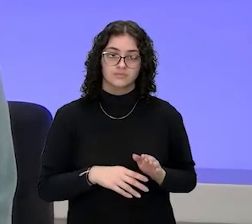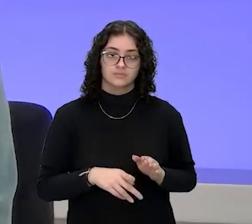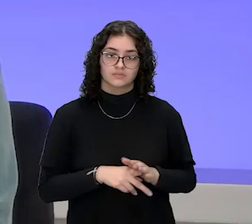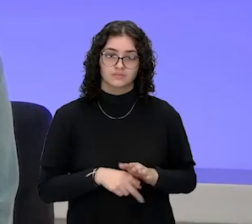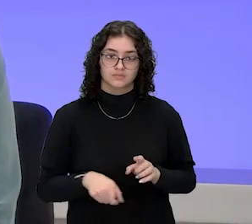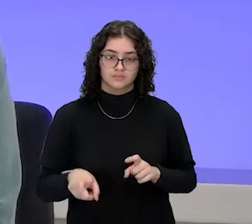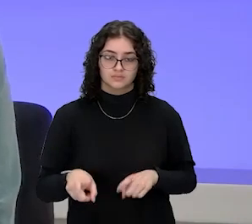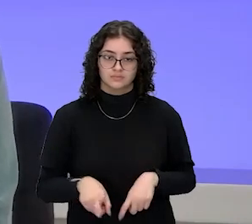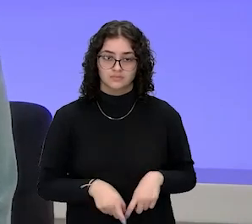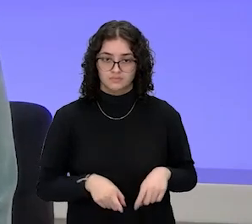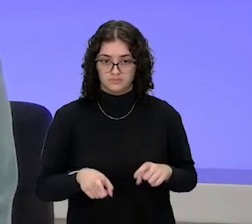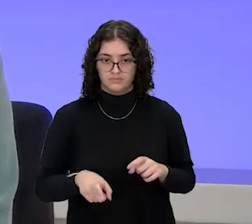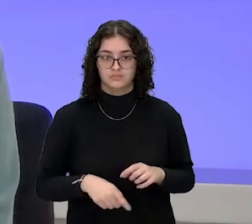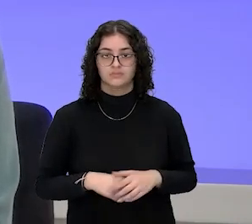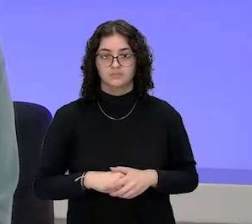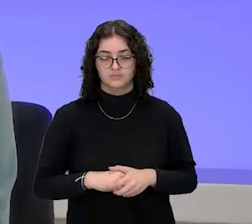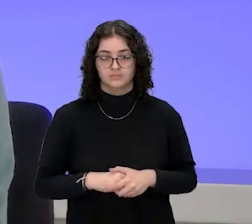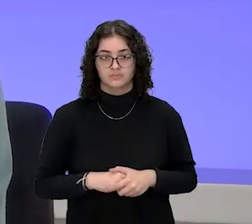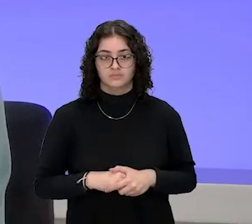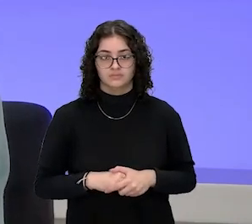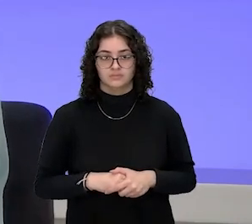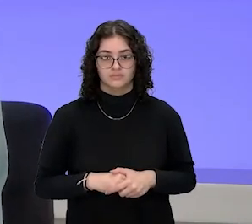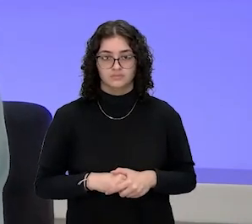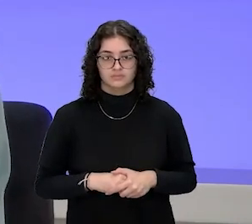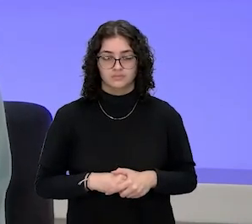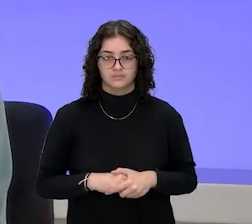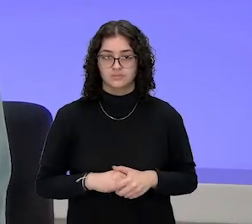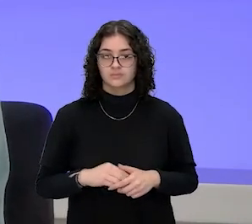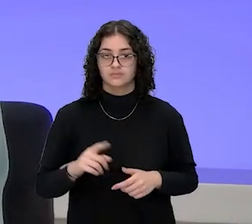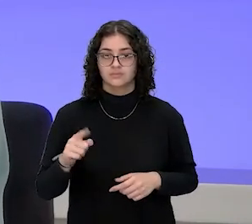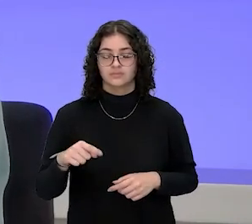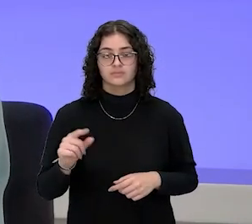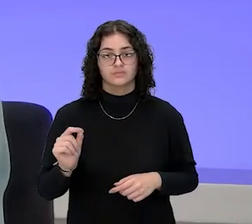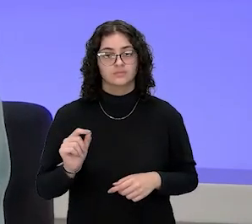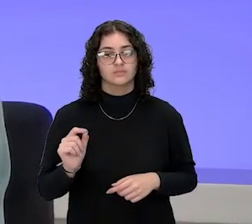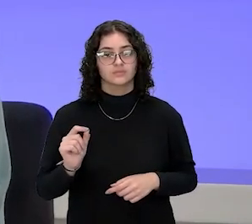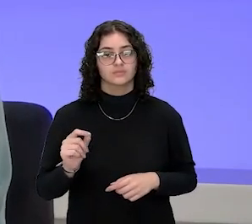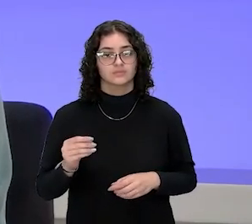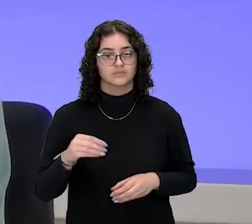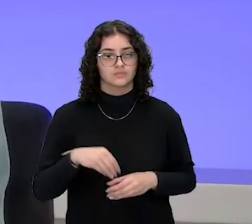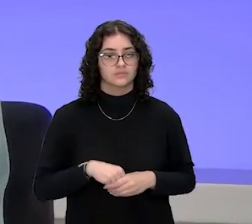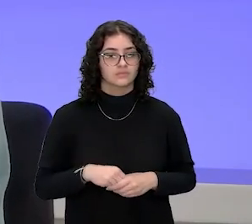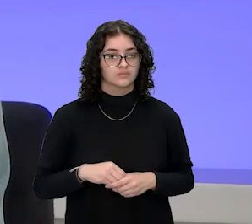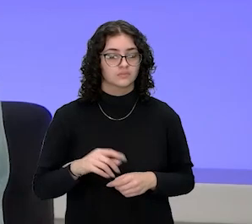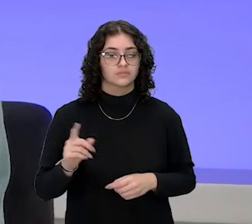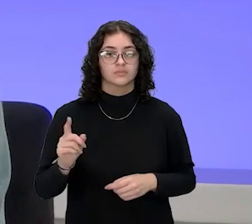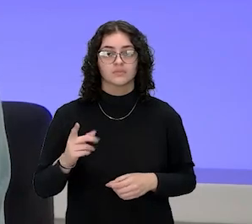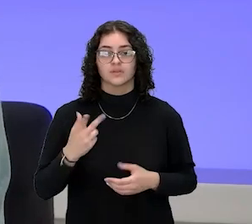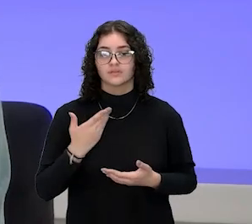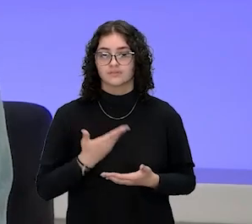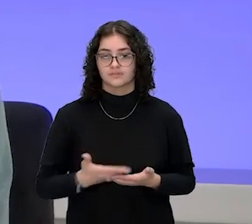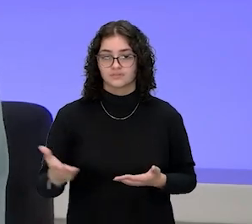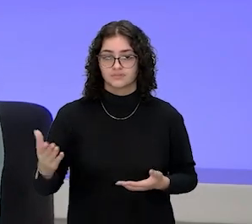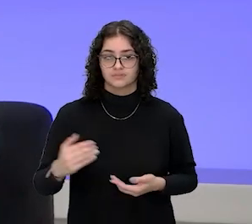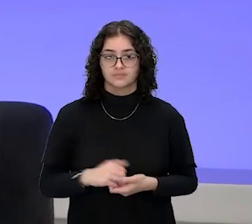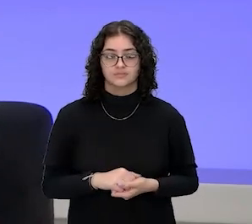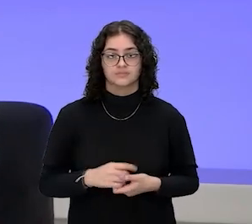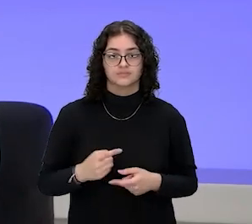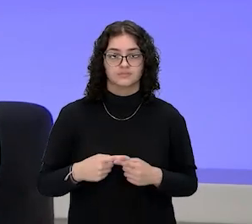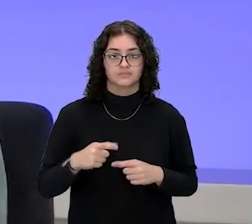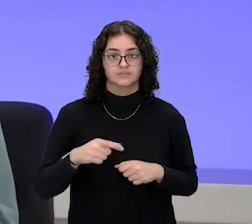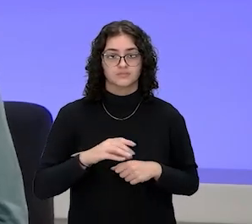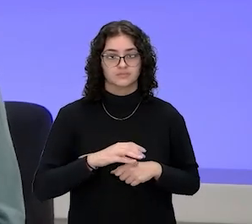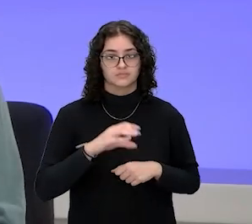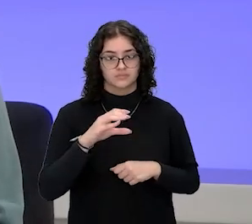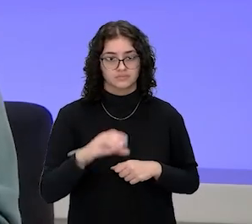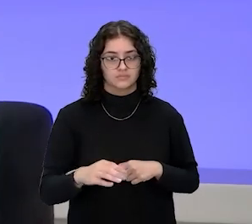agricultura, né, de produção, ele não seja aí dentro desse processo perdido, tá certo? Porque é um investimento que